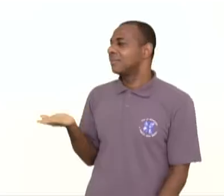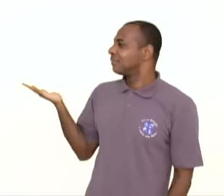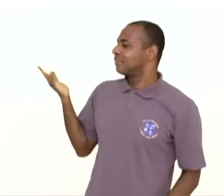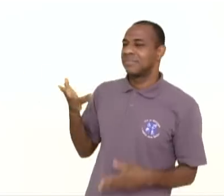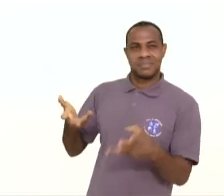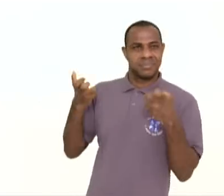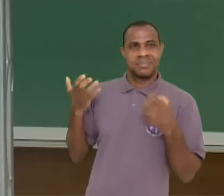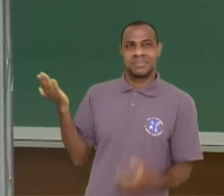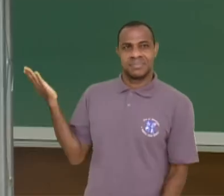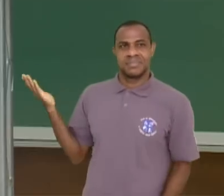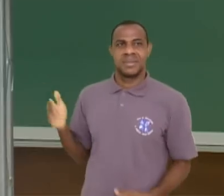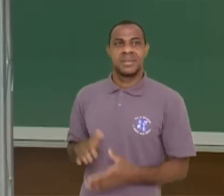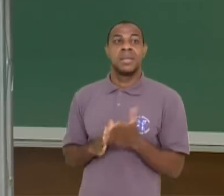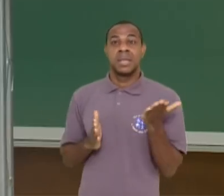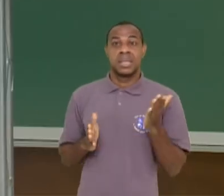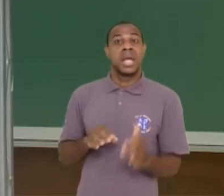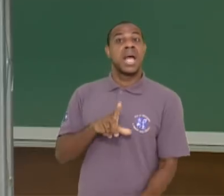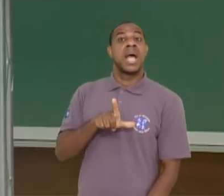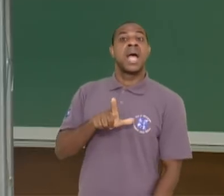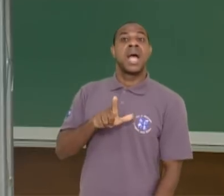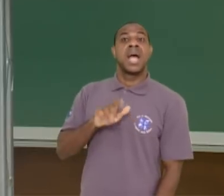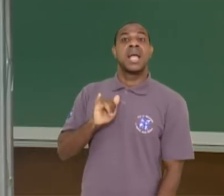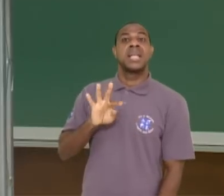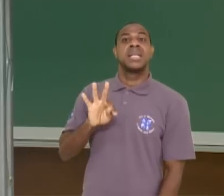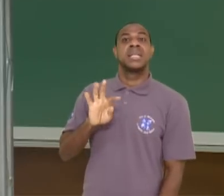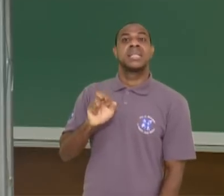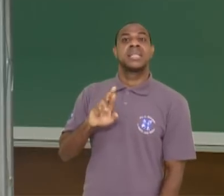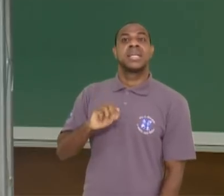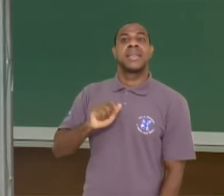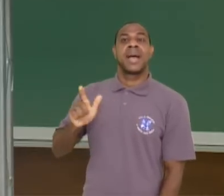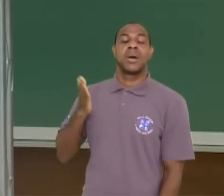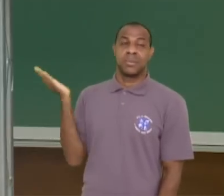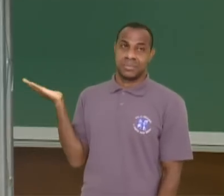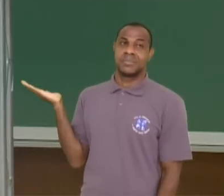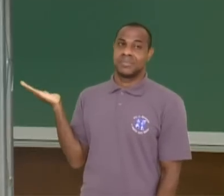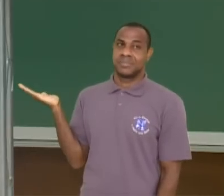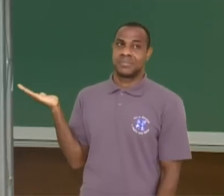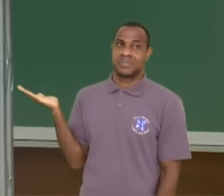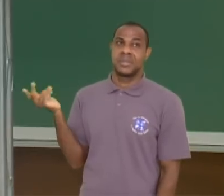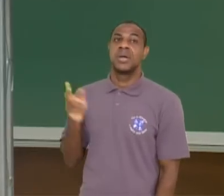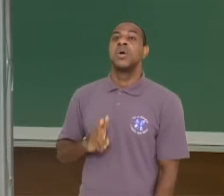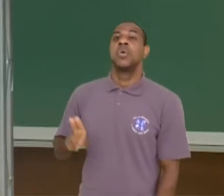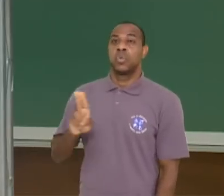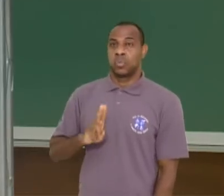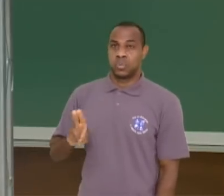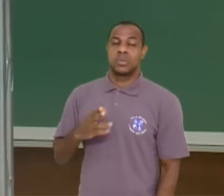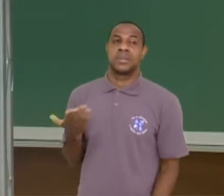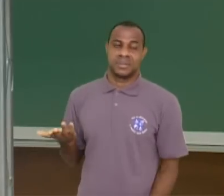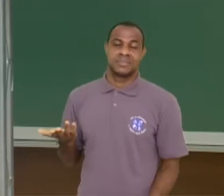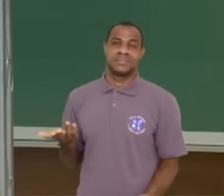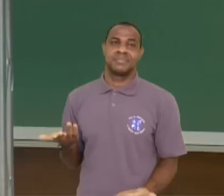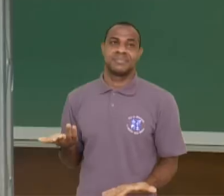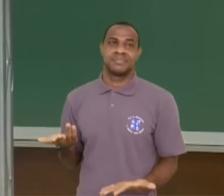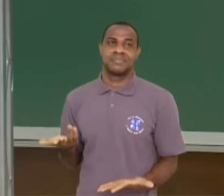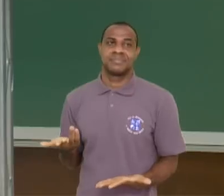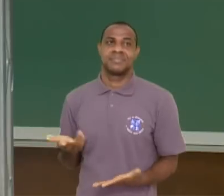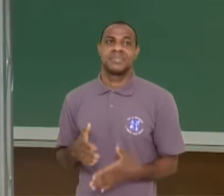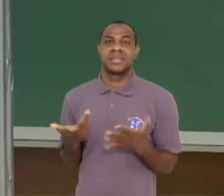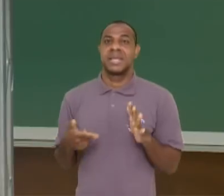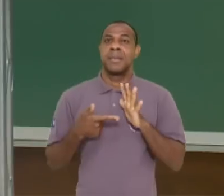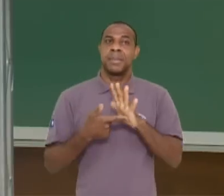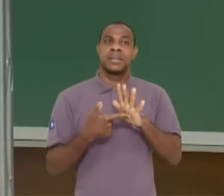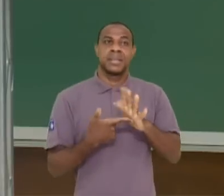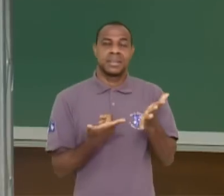parte literal da mímica também, né? Então, a pantomima utiliza a arte literal da mímica, que é a arte, né? Então, que é a